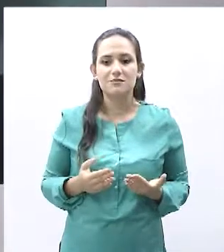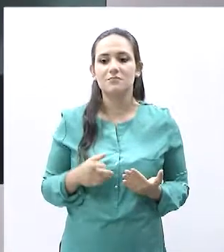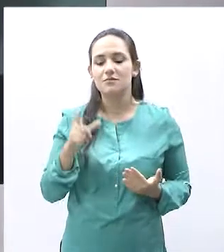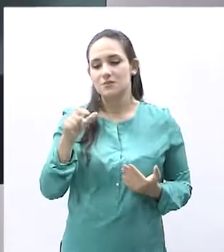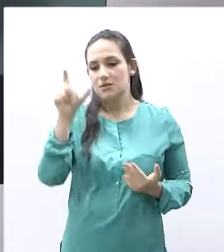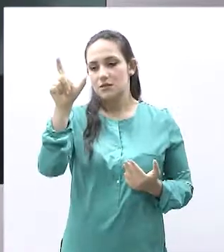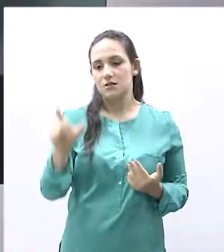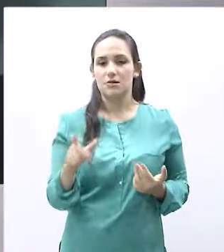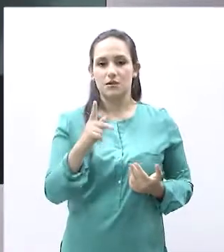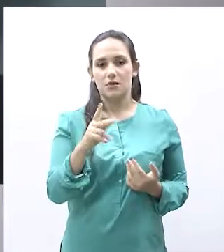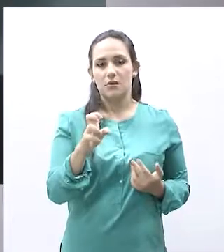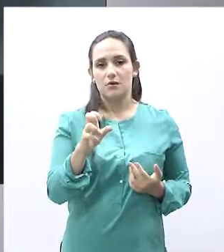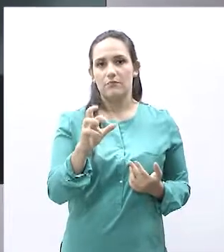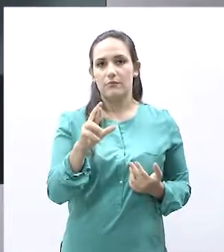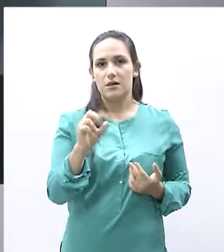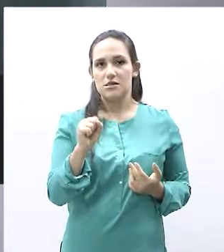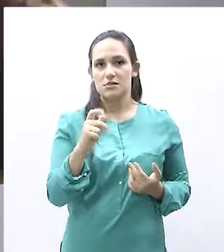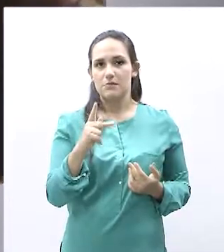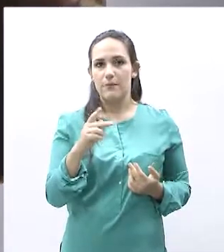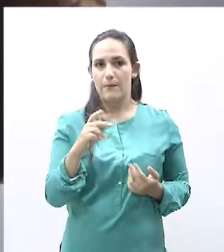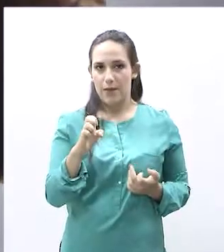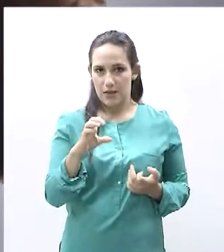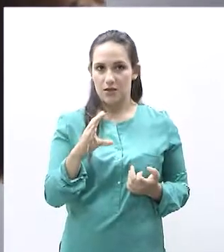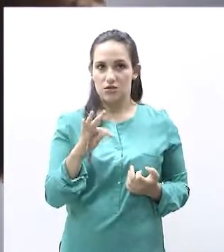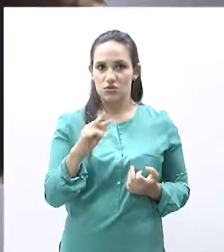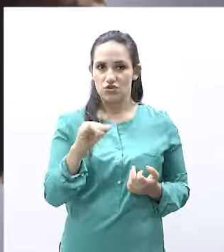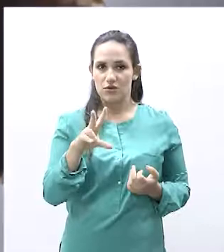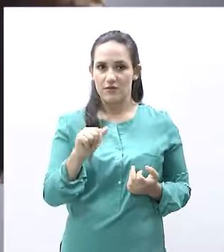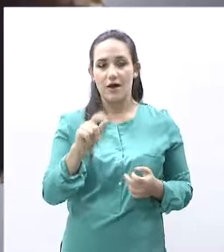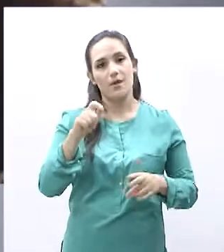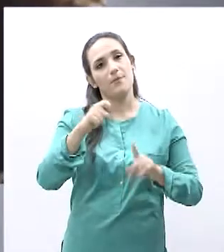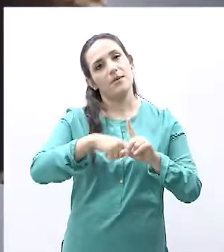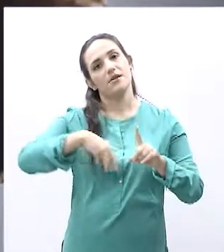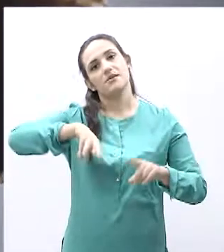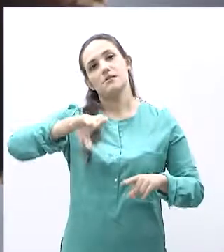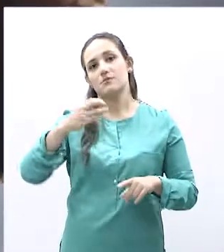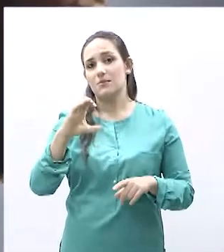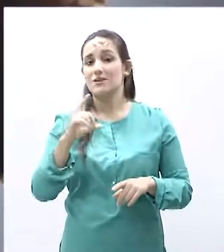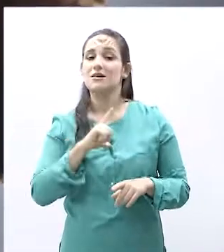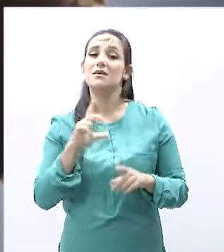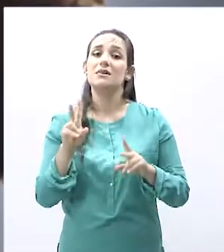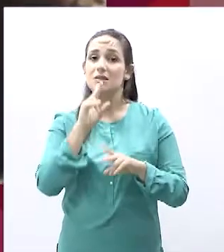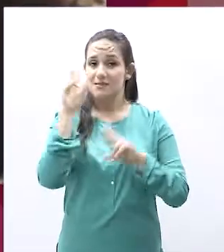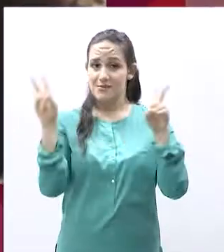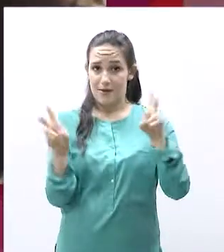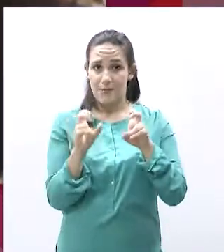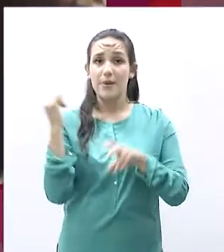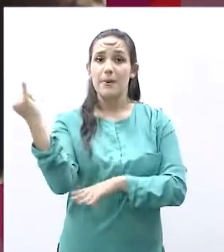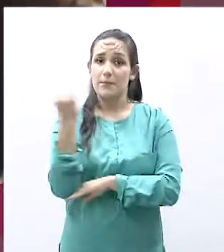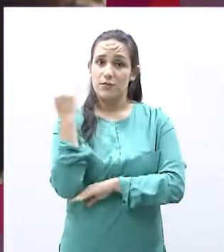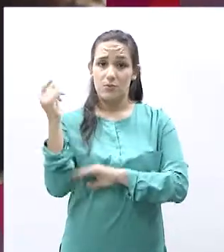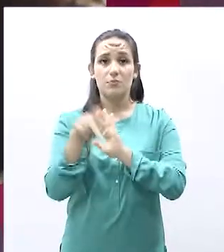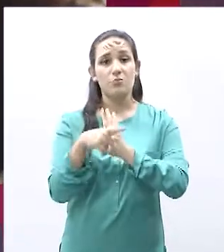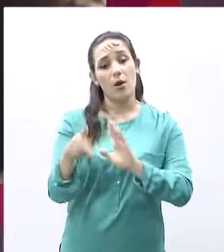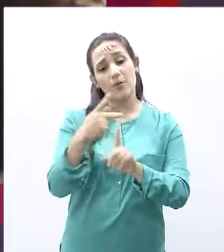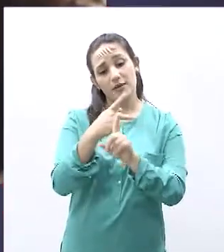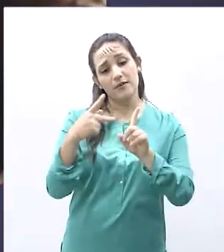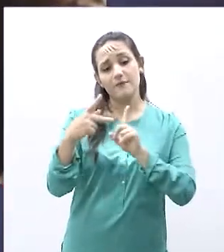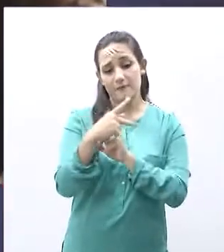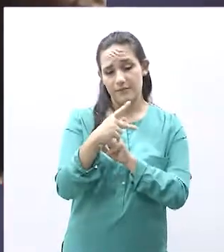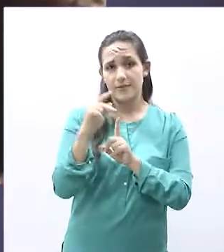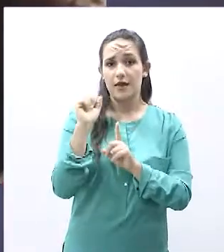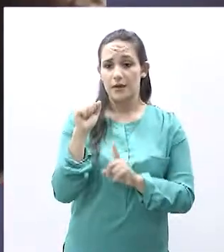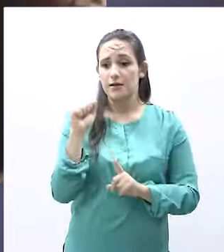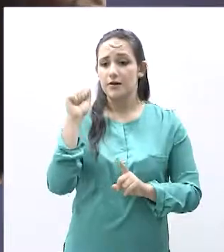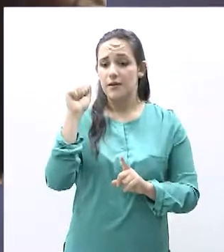programa Perspectiva nesse mês de março, trazendo também temas importantes no que diz respeito à Previdência,